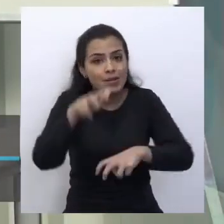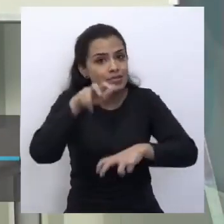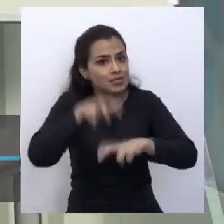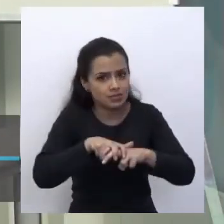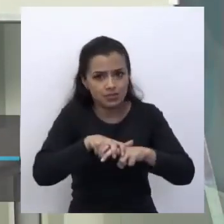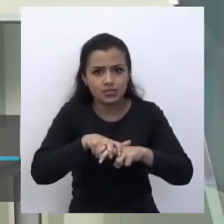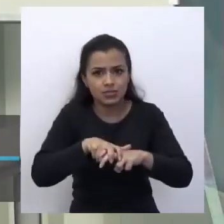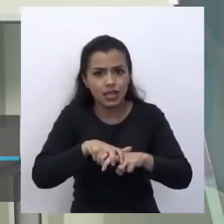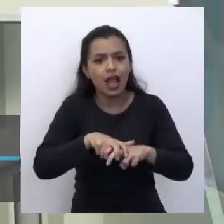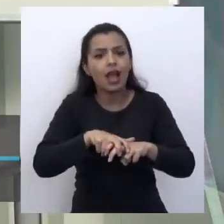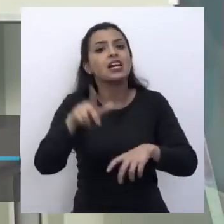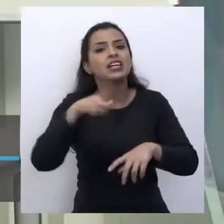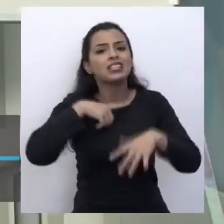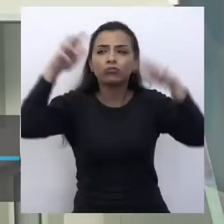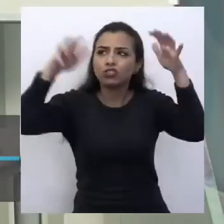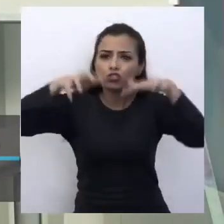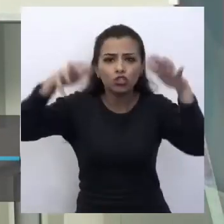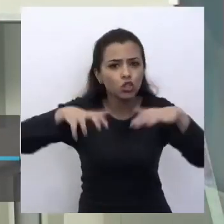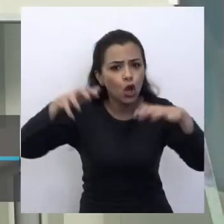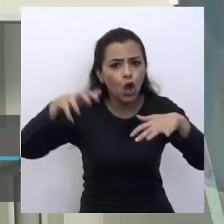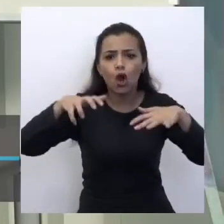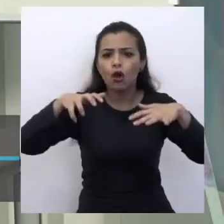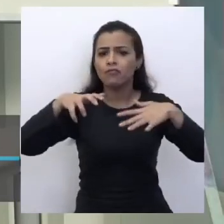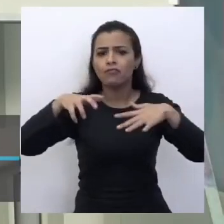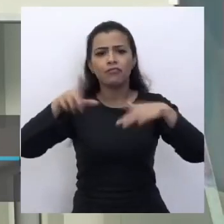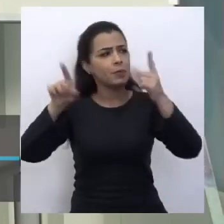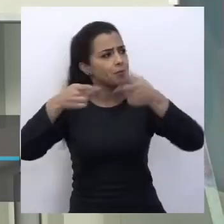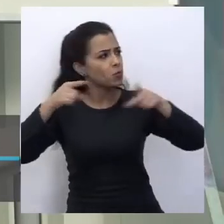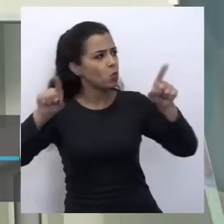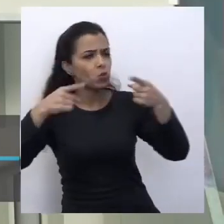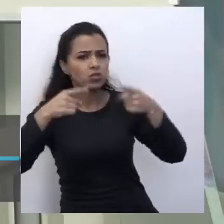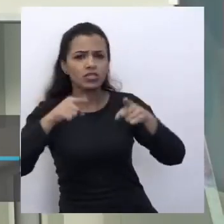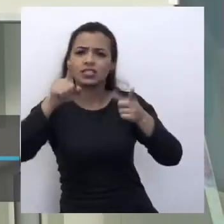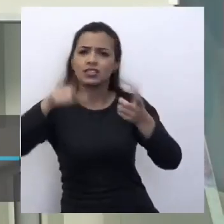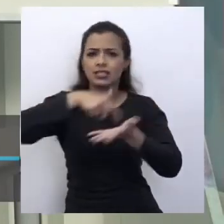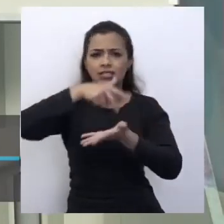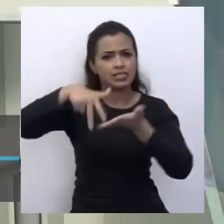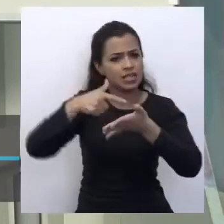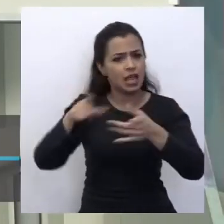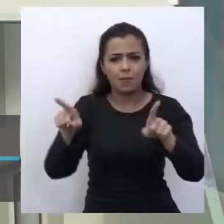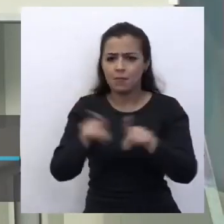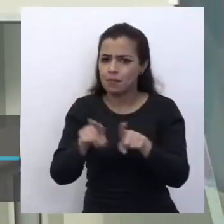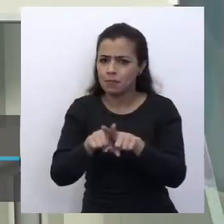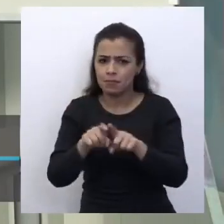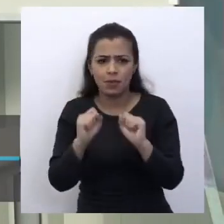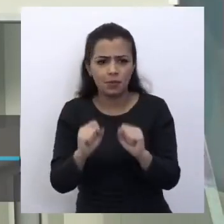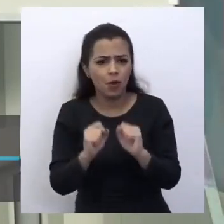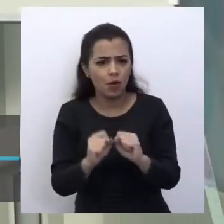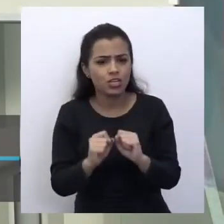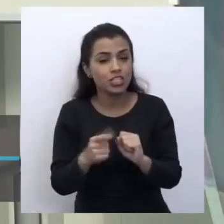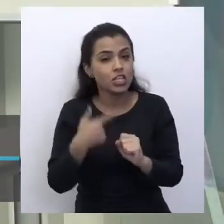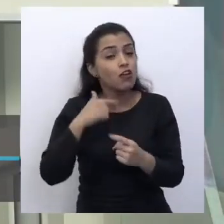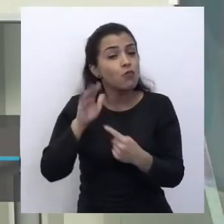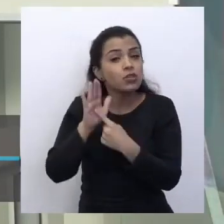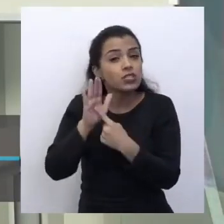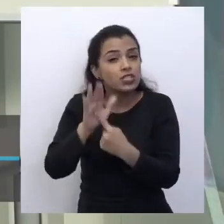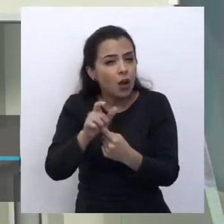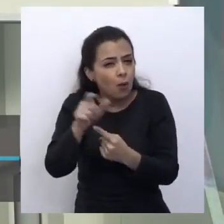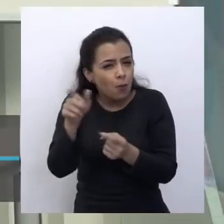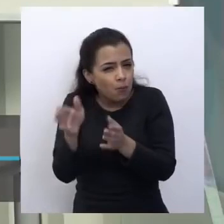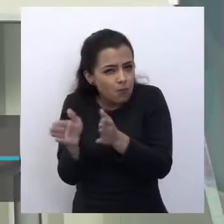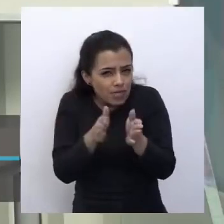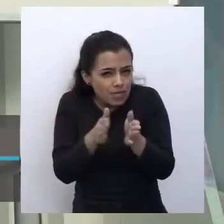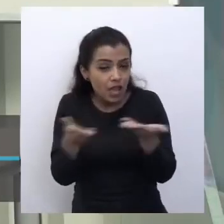peça chove, então chove com música, você pode dançar com a água caindo. Eu trouxe um pedacinho para a gente